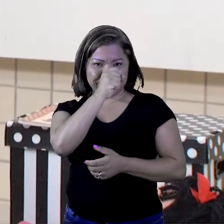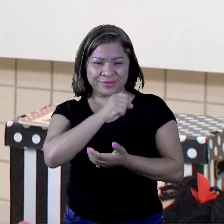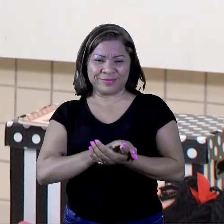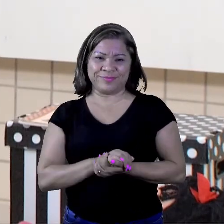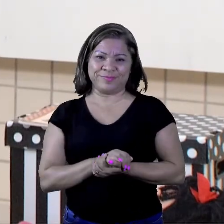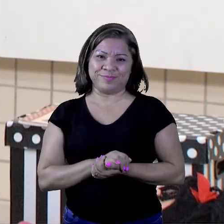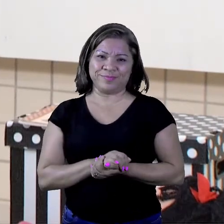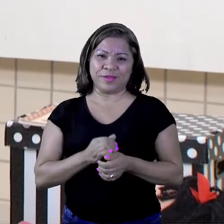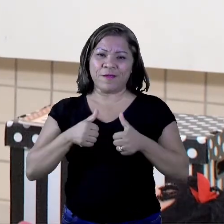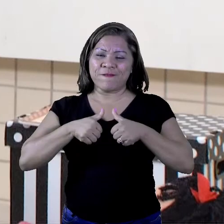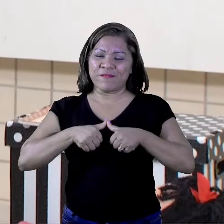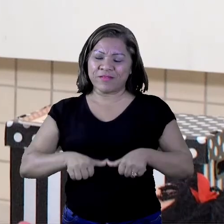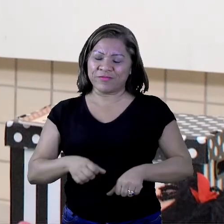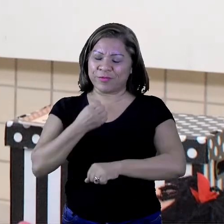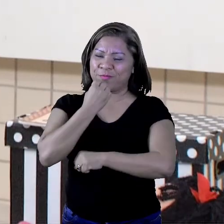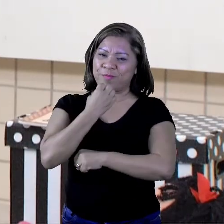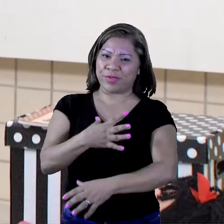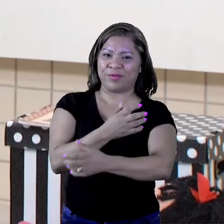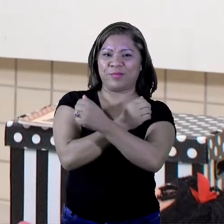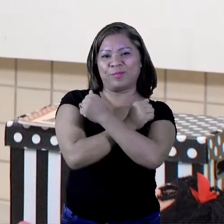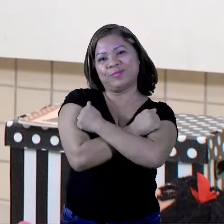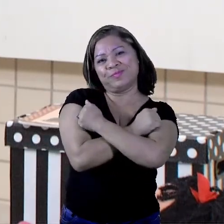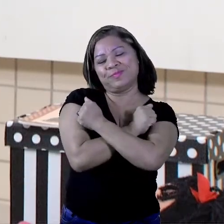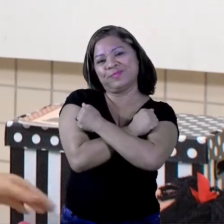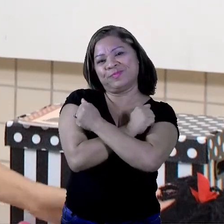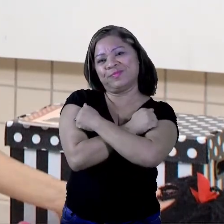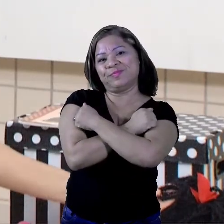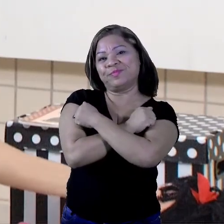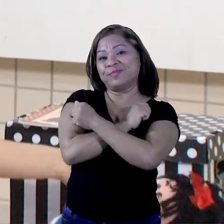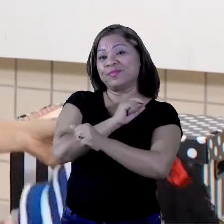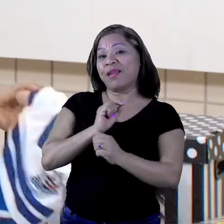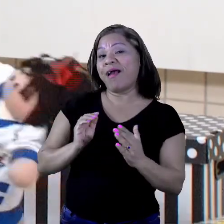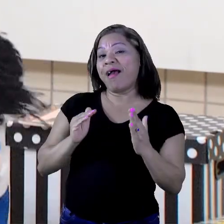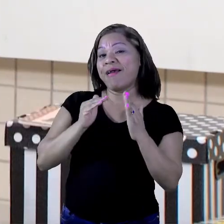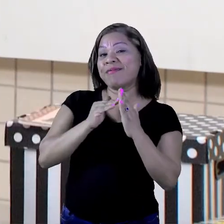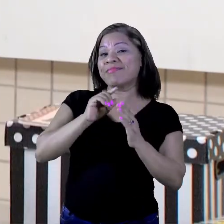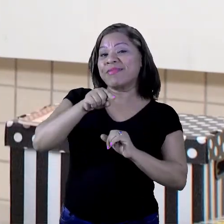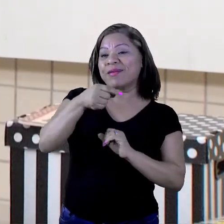Fique bem, um abraço, até a próxima aula e que